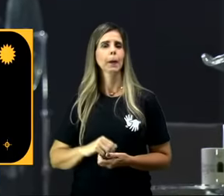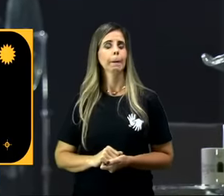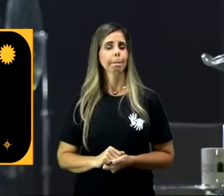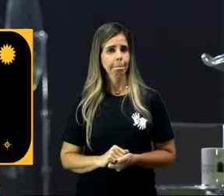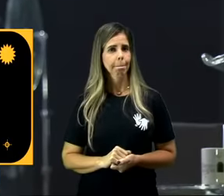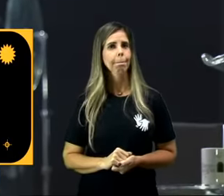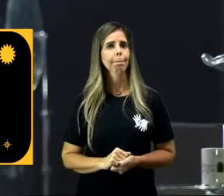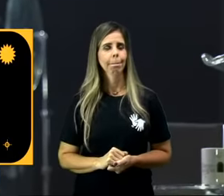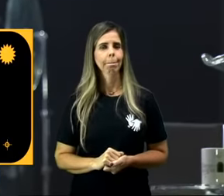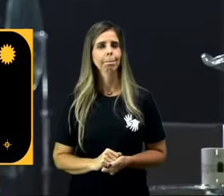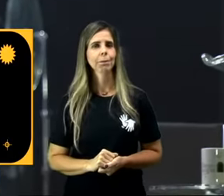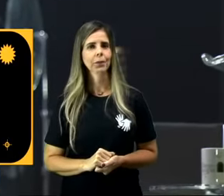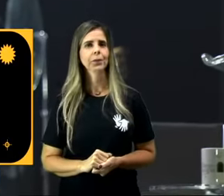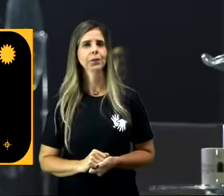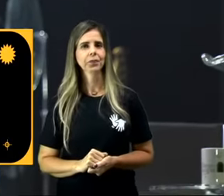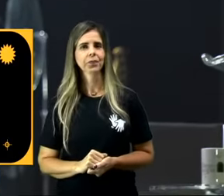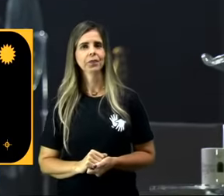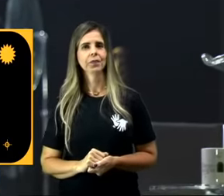mandassem sair